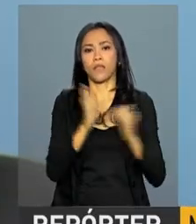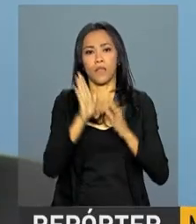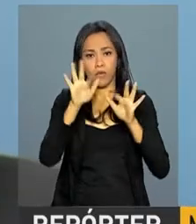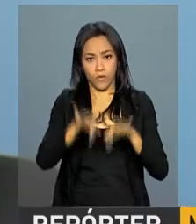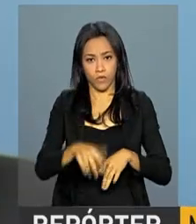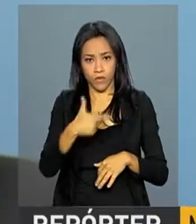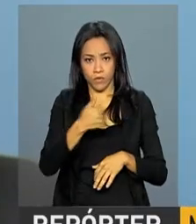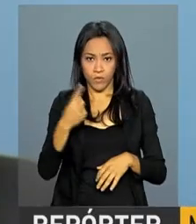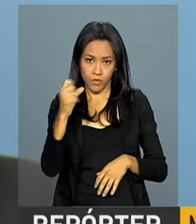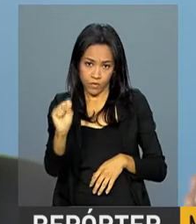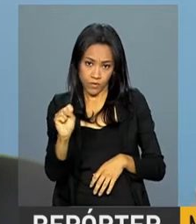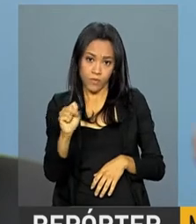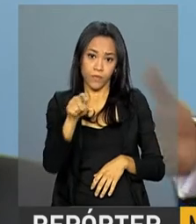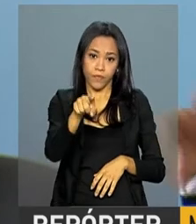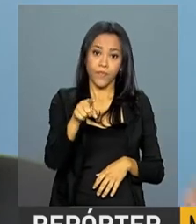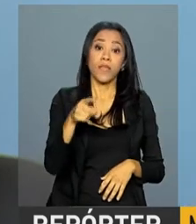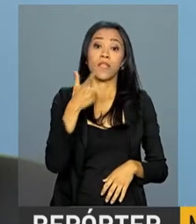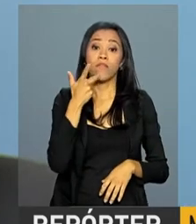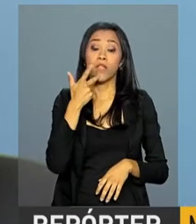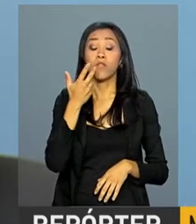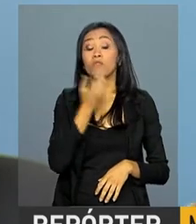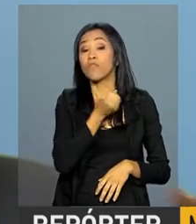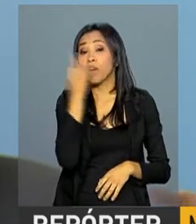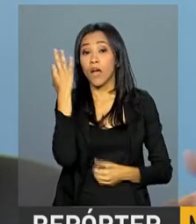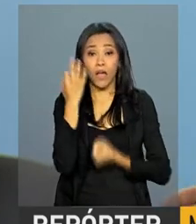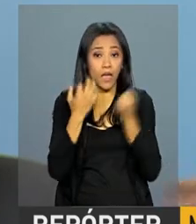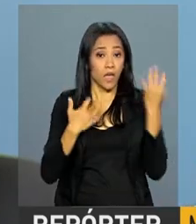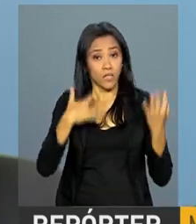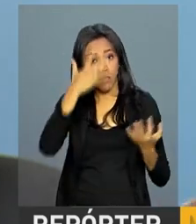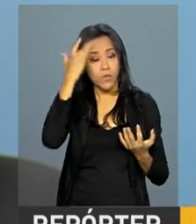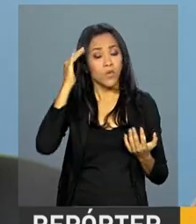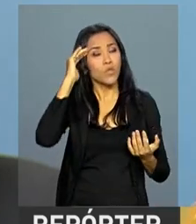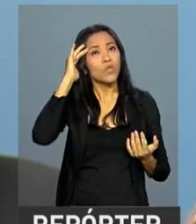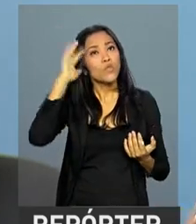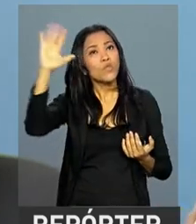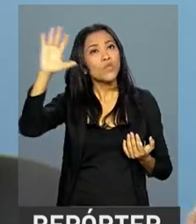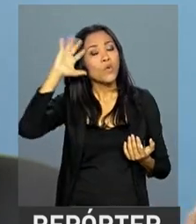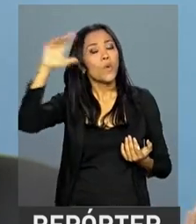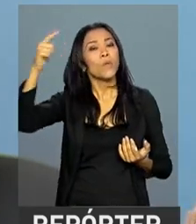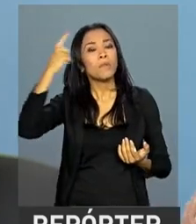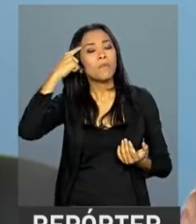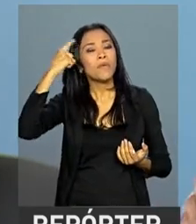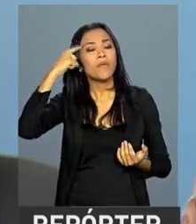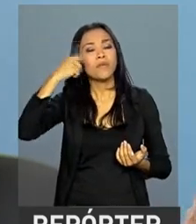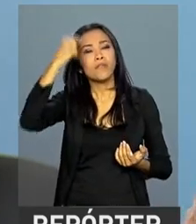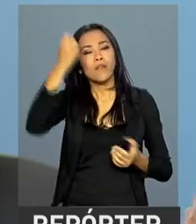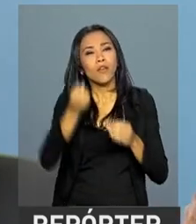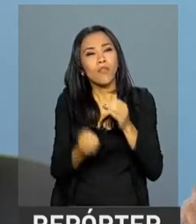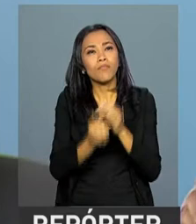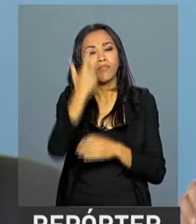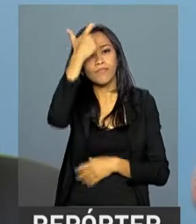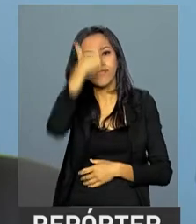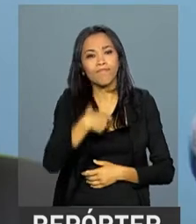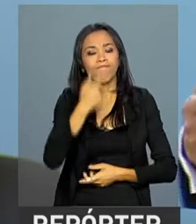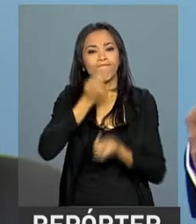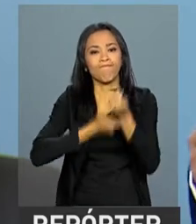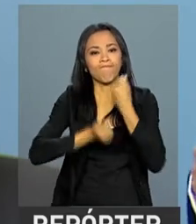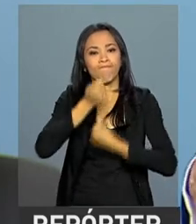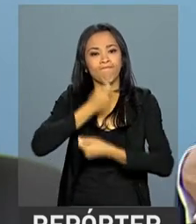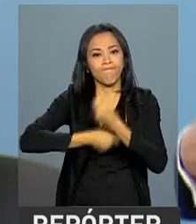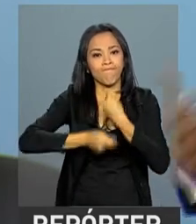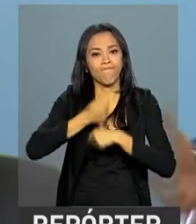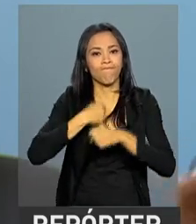desejam empreender é justamente pra eles que a gente abre uma janela de oportunidade para que a gente possa fomentar